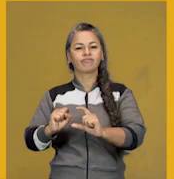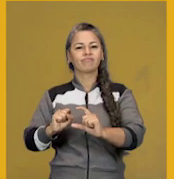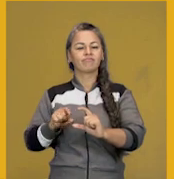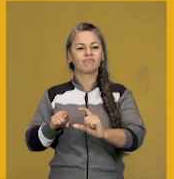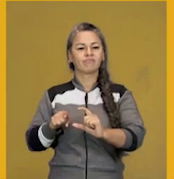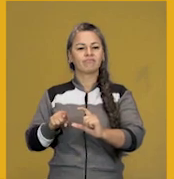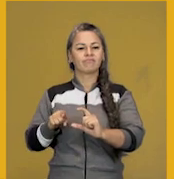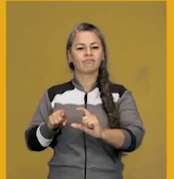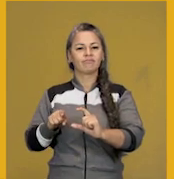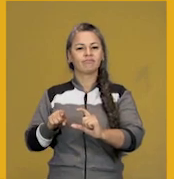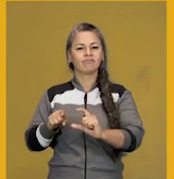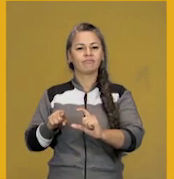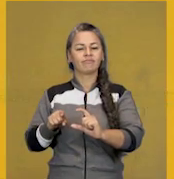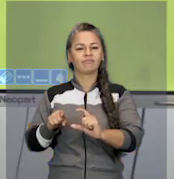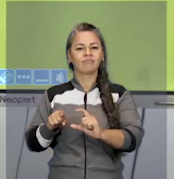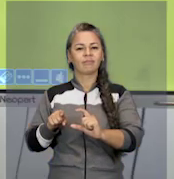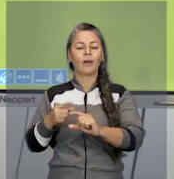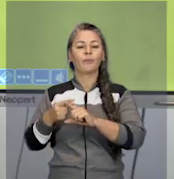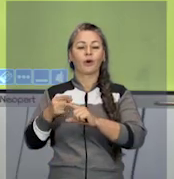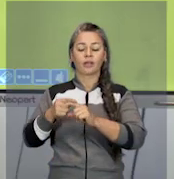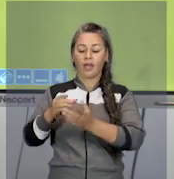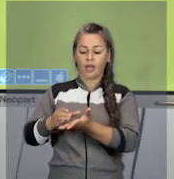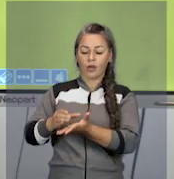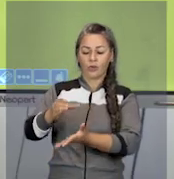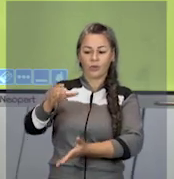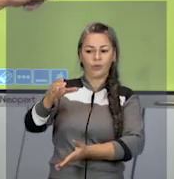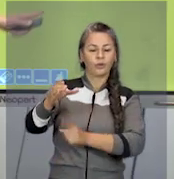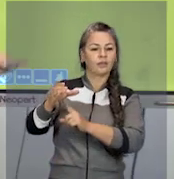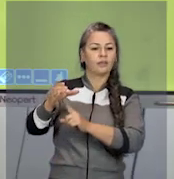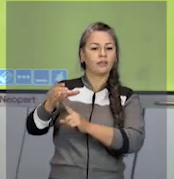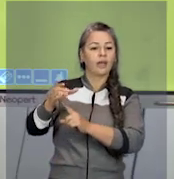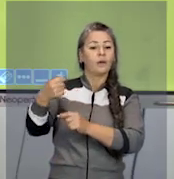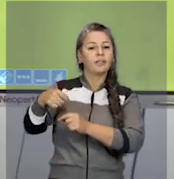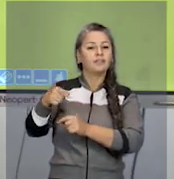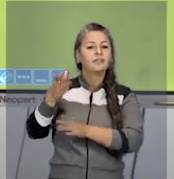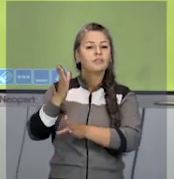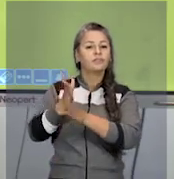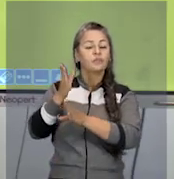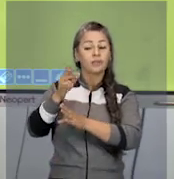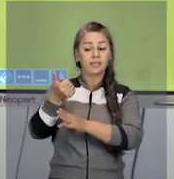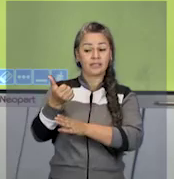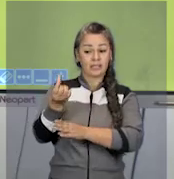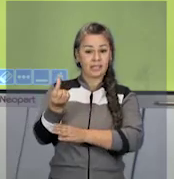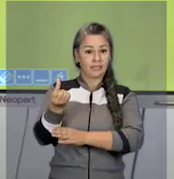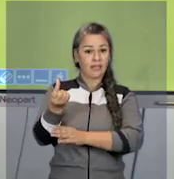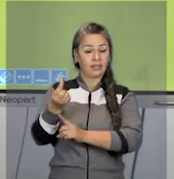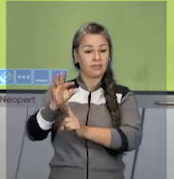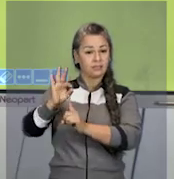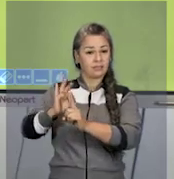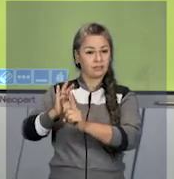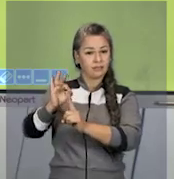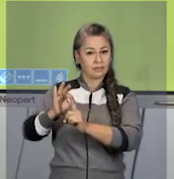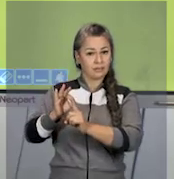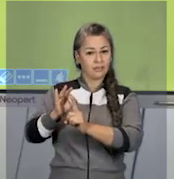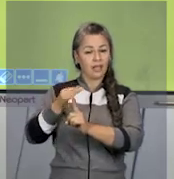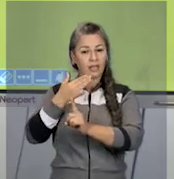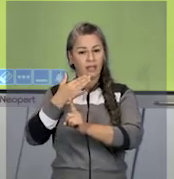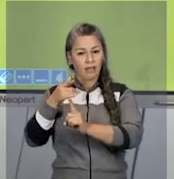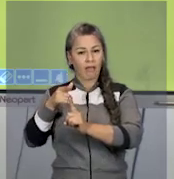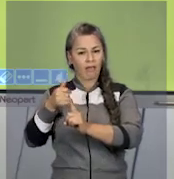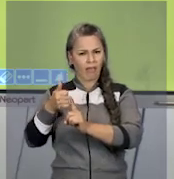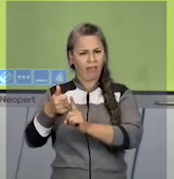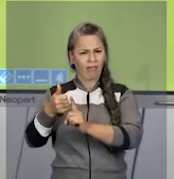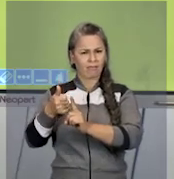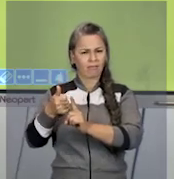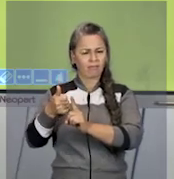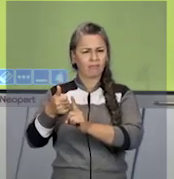tenho que descobrir se essa 16 graus Celsius foi o valor, foi o melhor valor, qual, né? Em